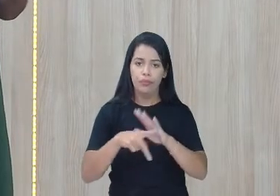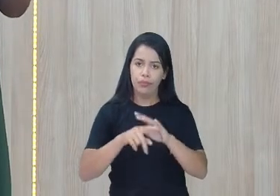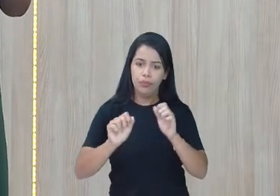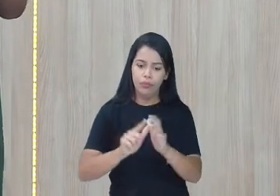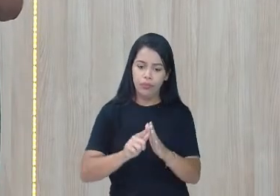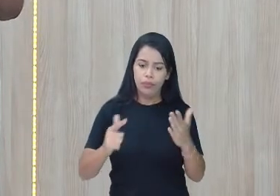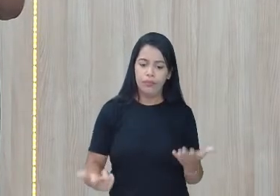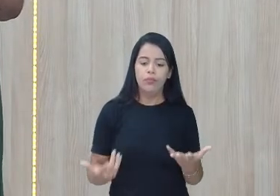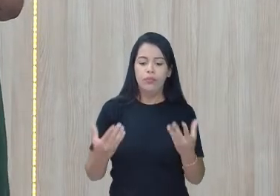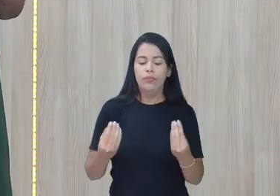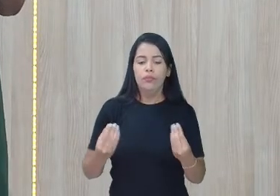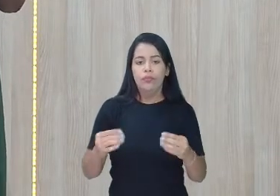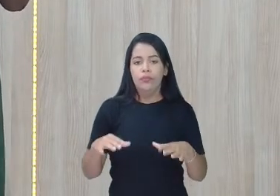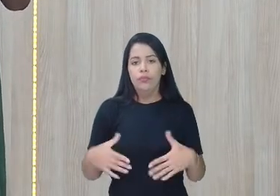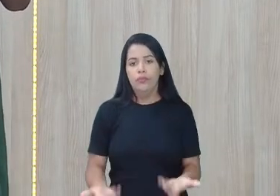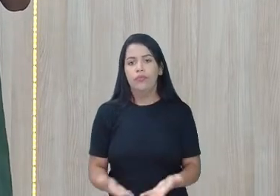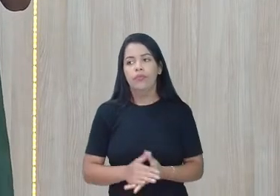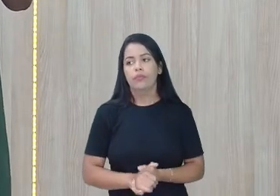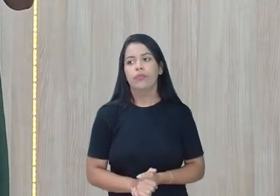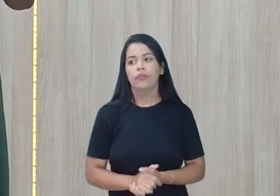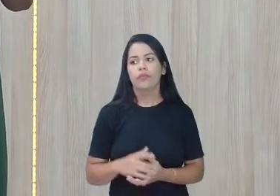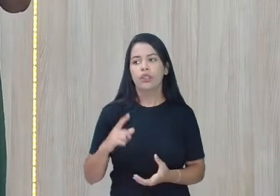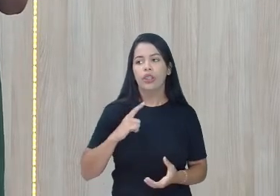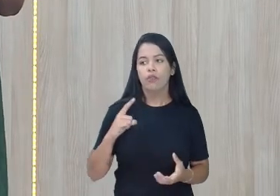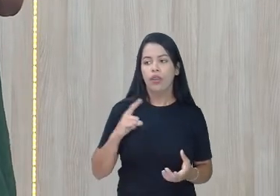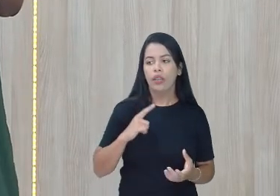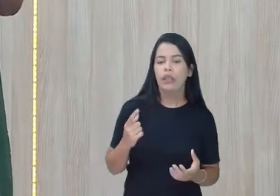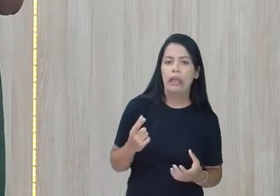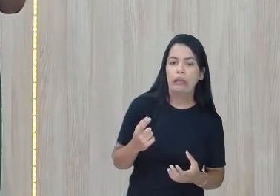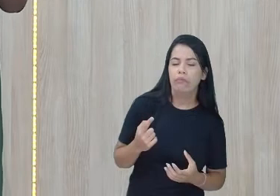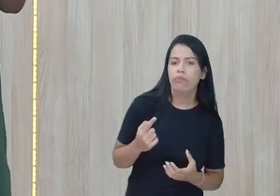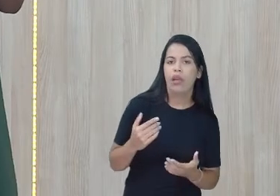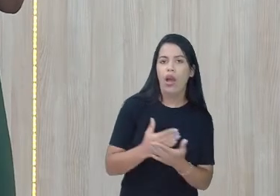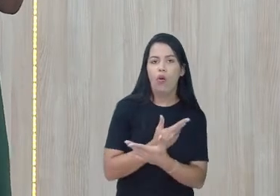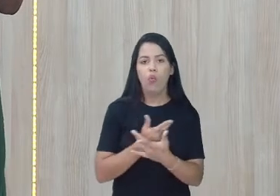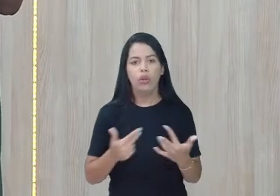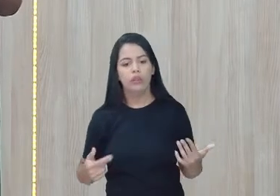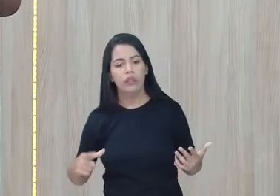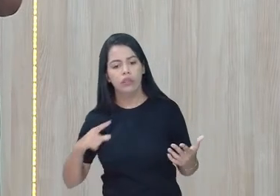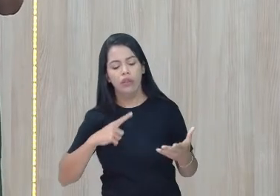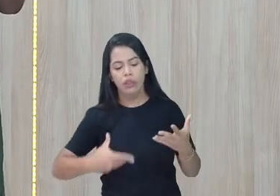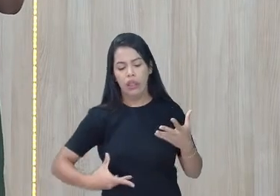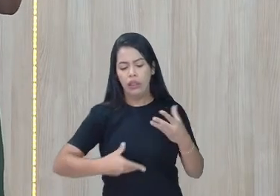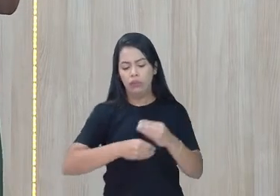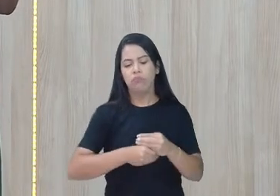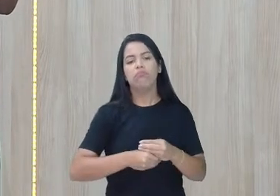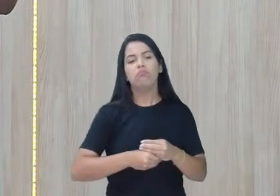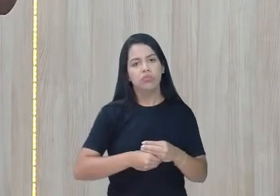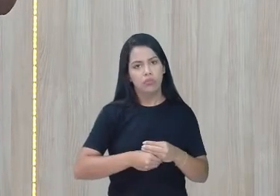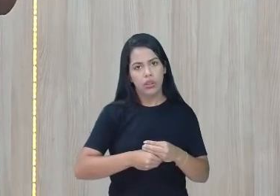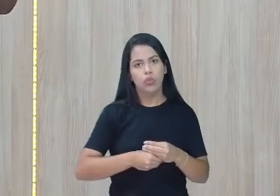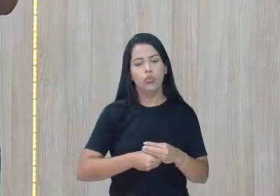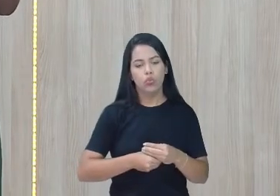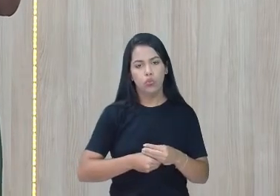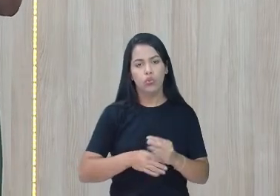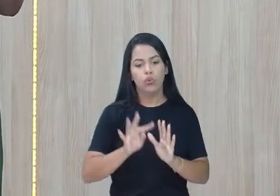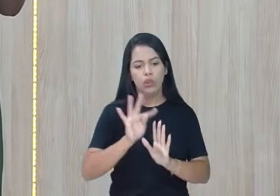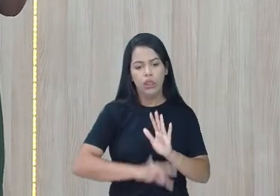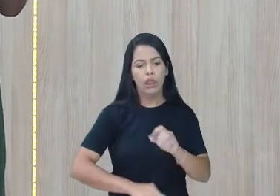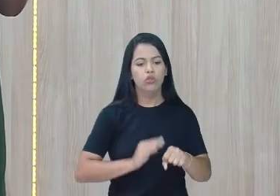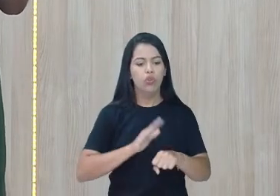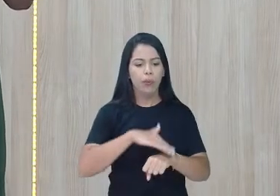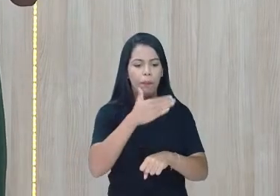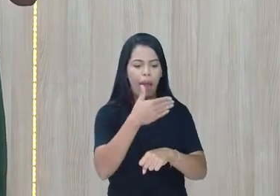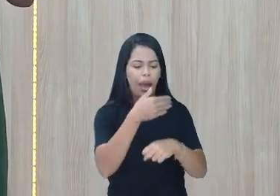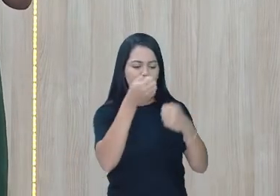também jornalistas. Então, ele vai ter um caráter, às vezes, conciso, às vezes direto, vai ter uma parte